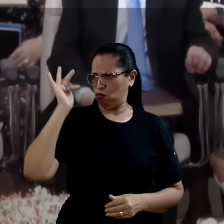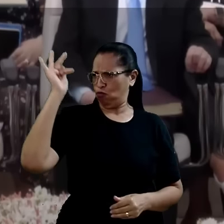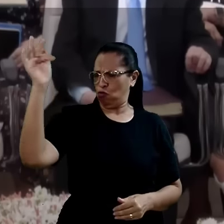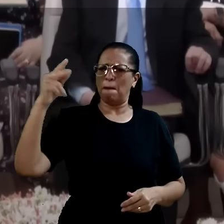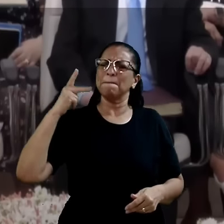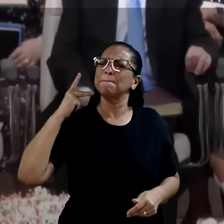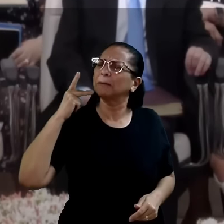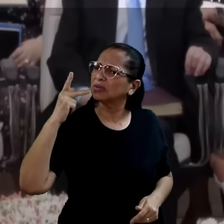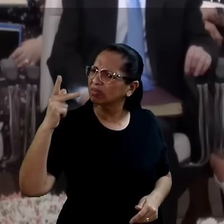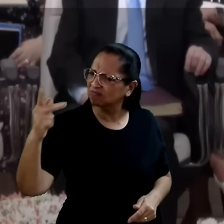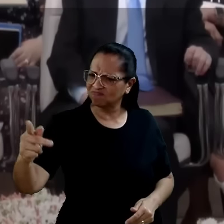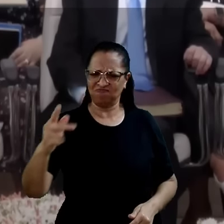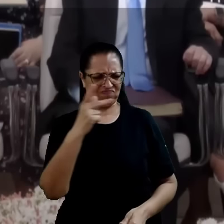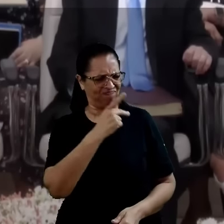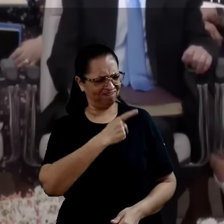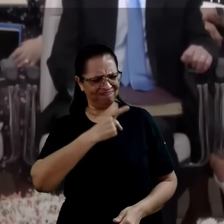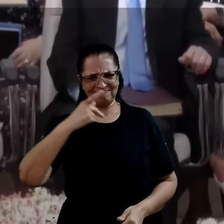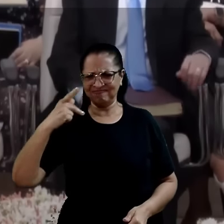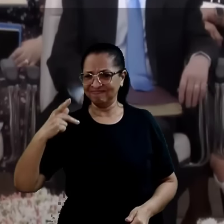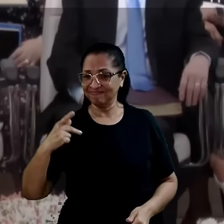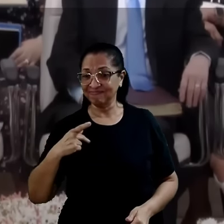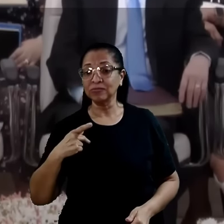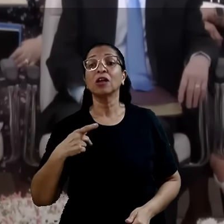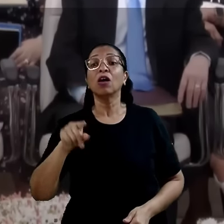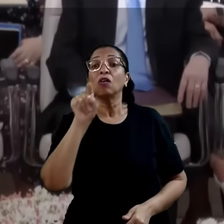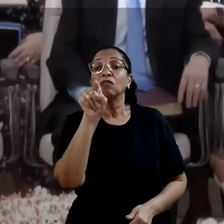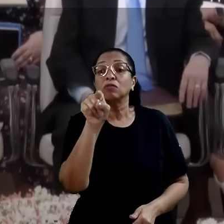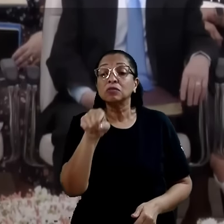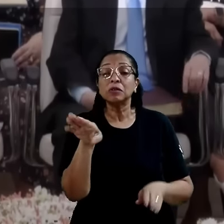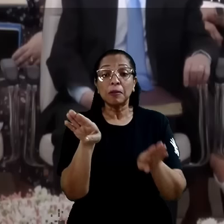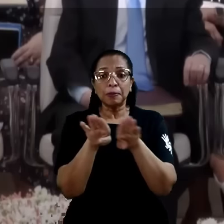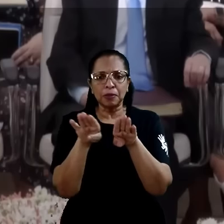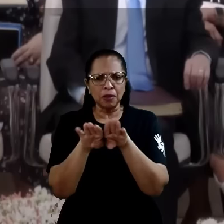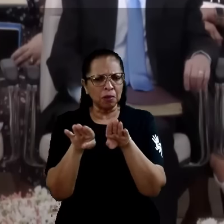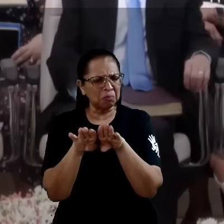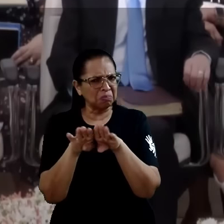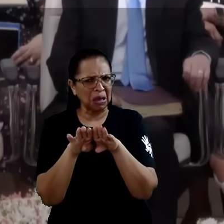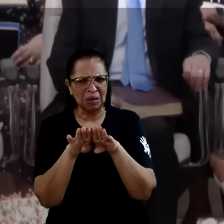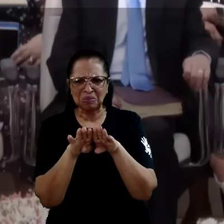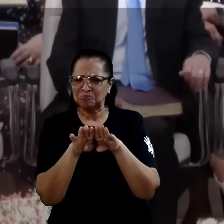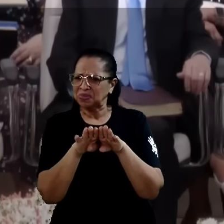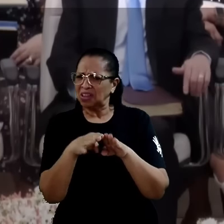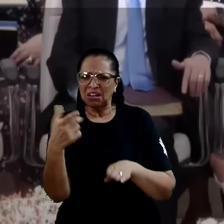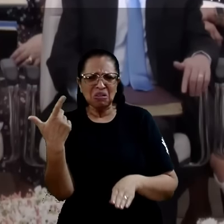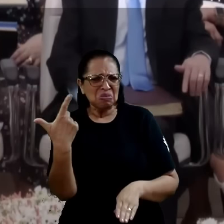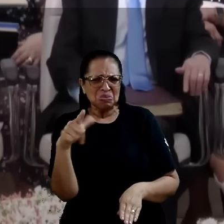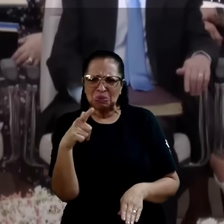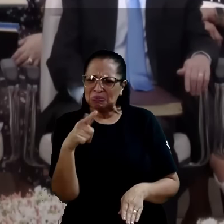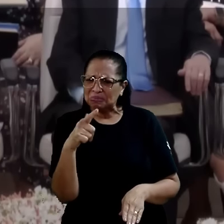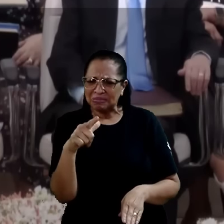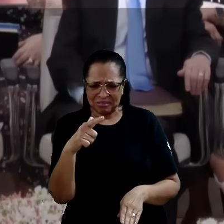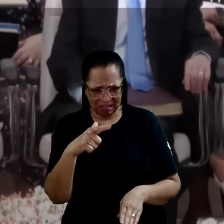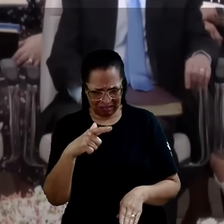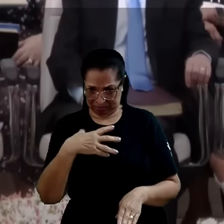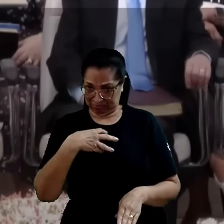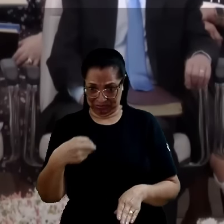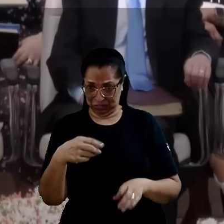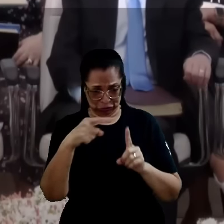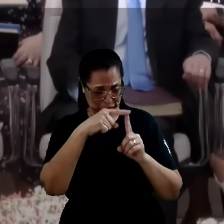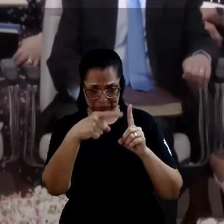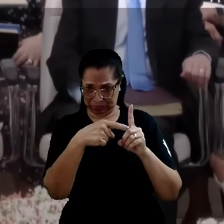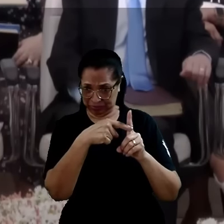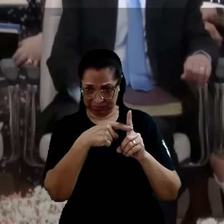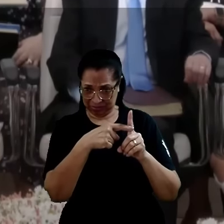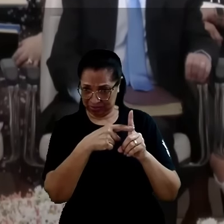de hoje você vai orar até por quem não chegou você vai orar pelo gerro que não chegou na hora que não chegou o neto que não nasceu Porque Deus